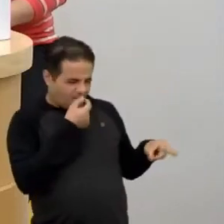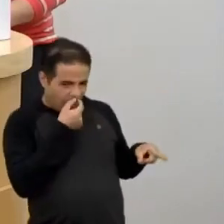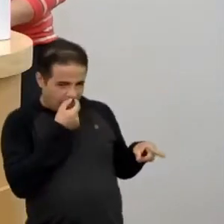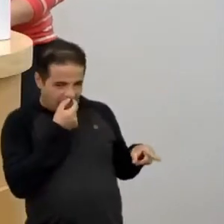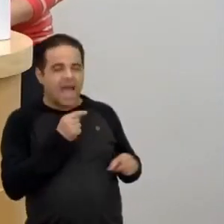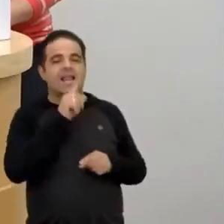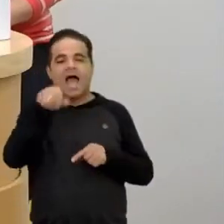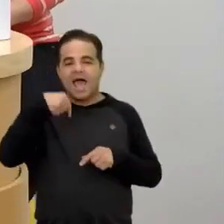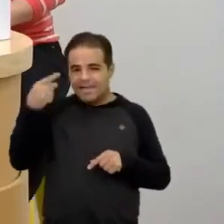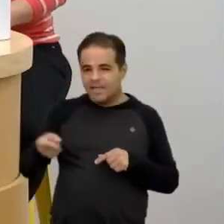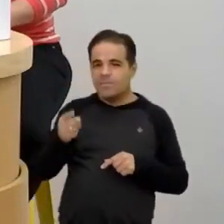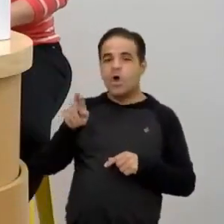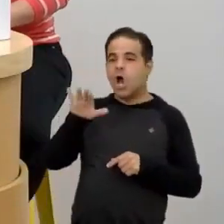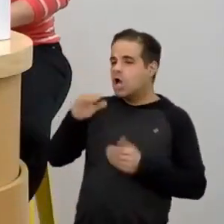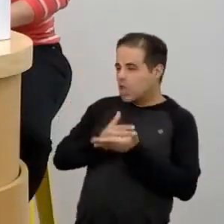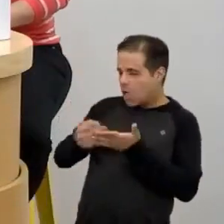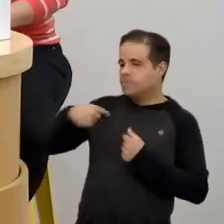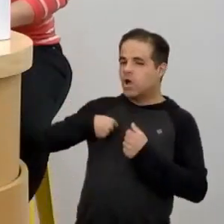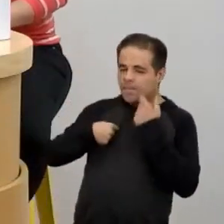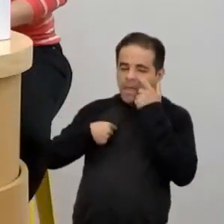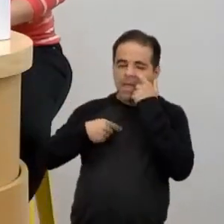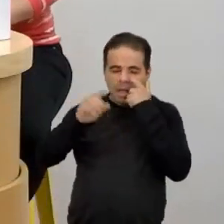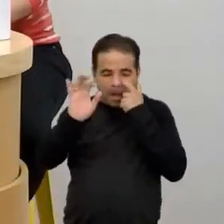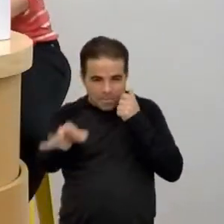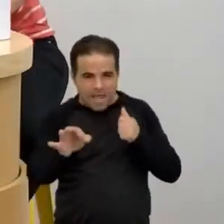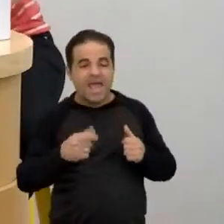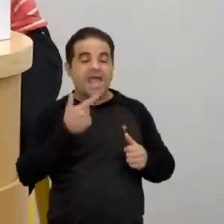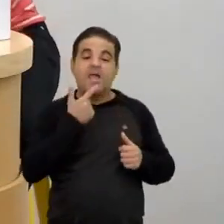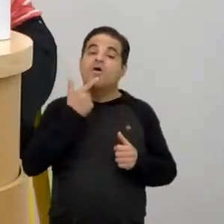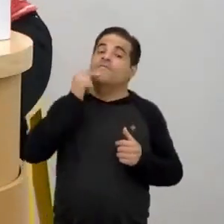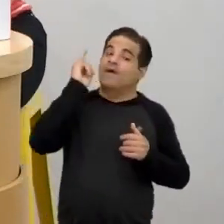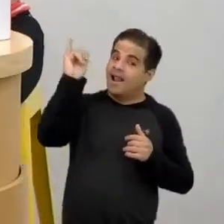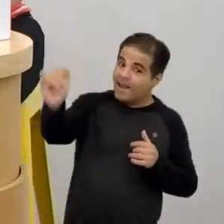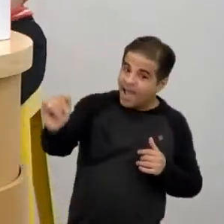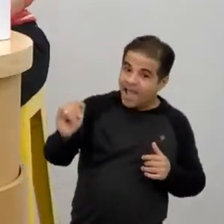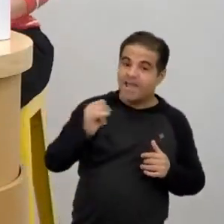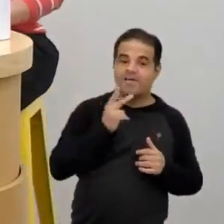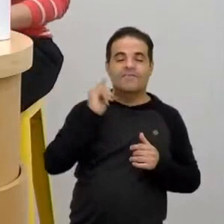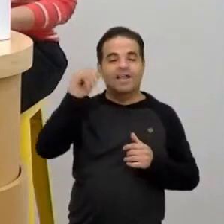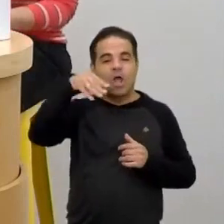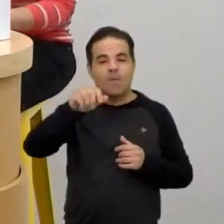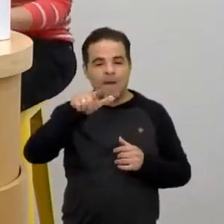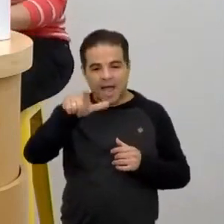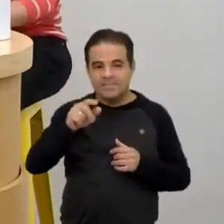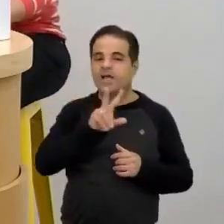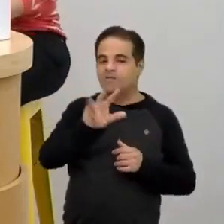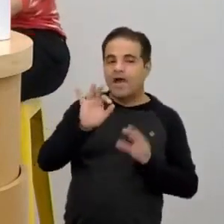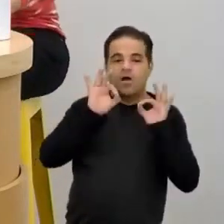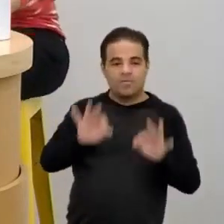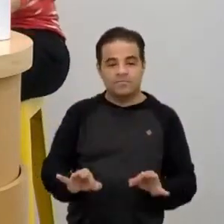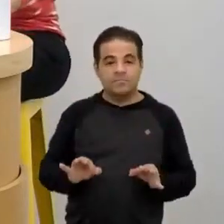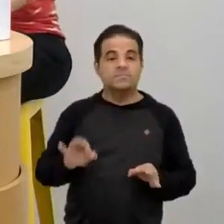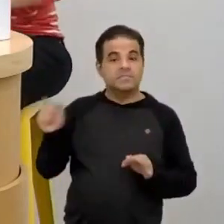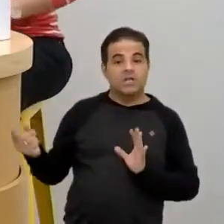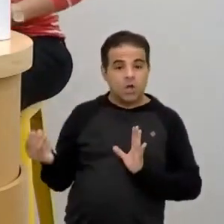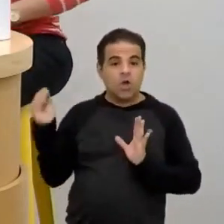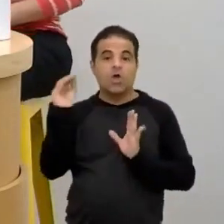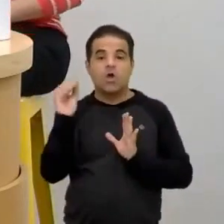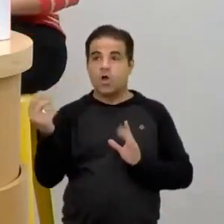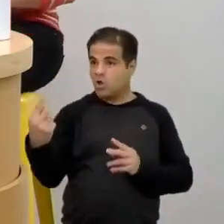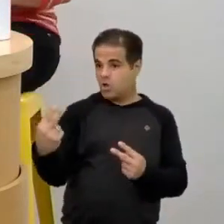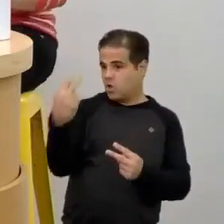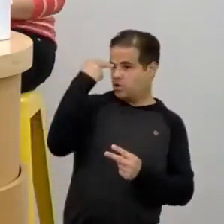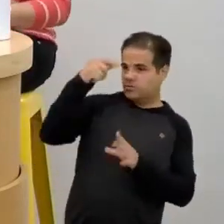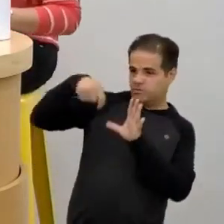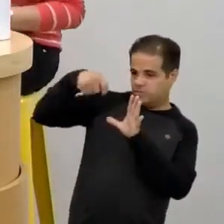Marcelo conversou com a Fabiana e o Rodrigo conversou comigo. Não, mas, meu, eu falei e o Marcelo vai confirmar. Eles só colocam em mim